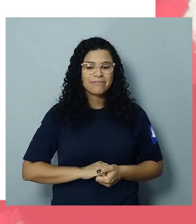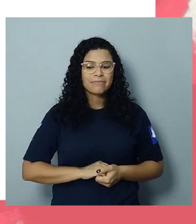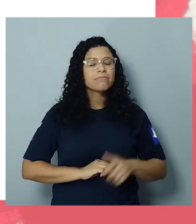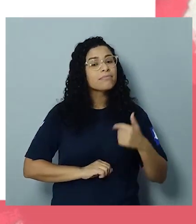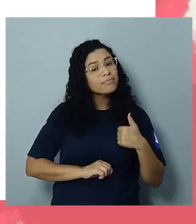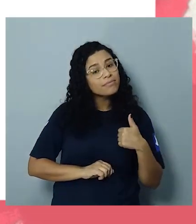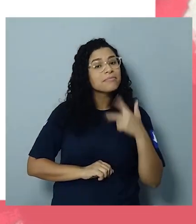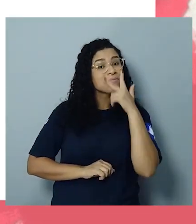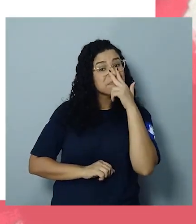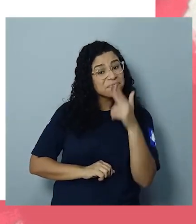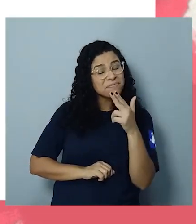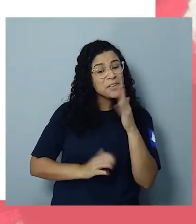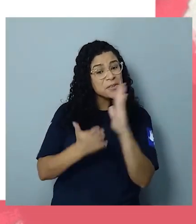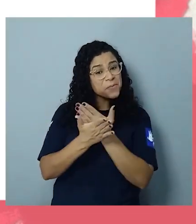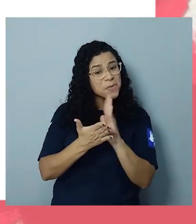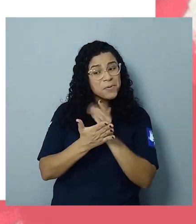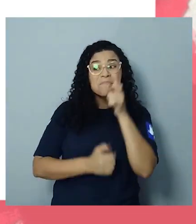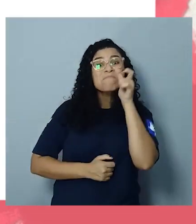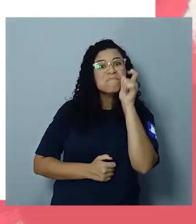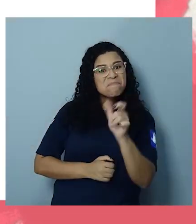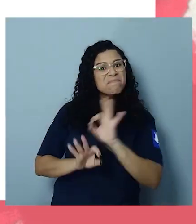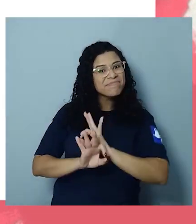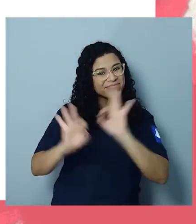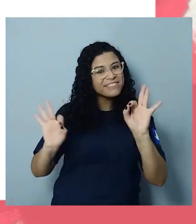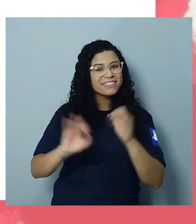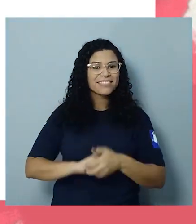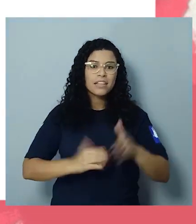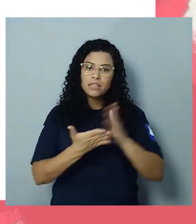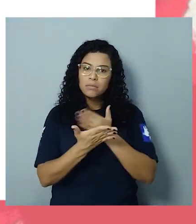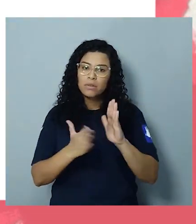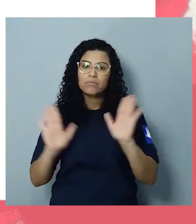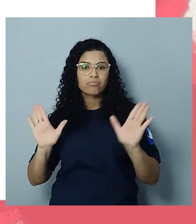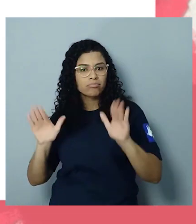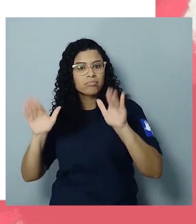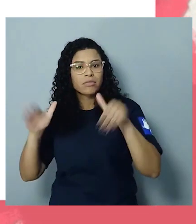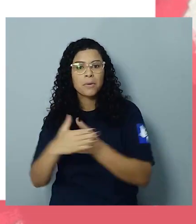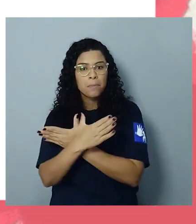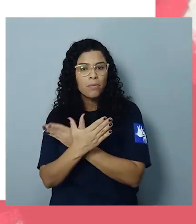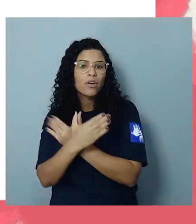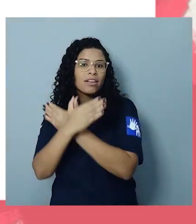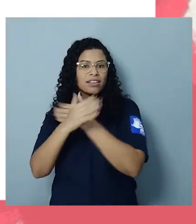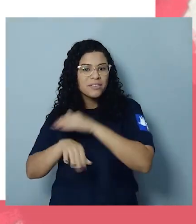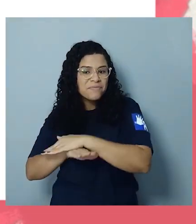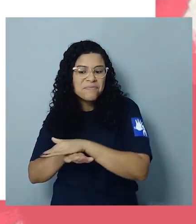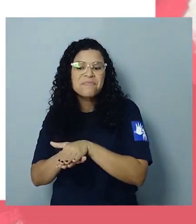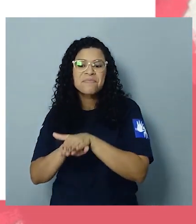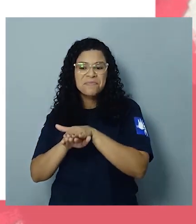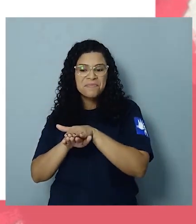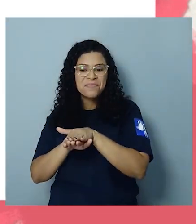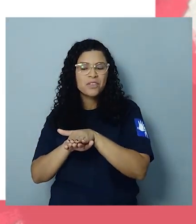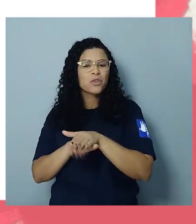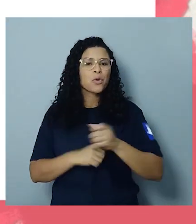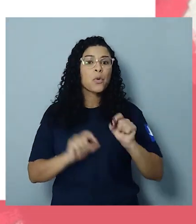grilo ai eu acho que essa separação ficou interessante separamos os bichinhos que voam borboleta